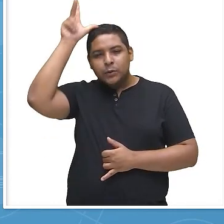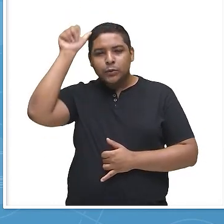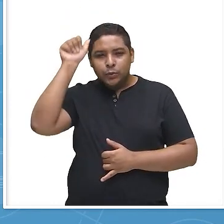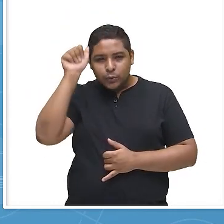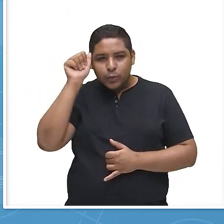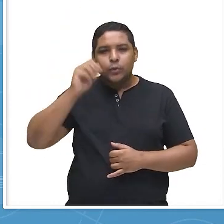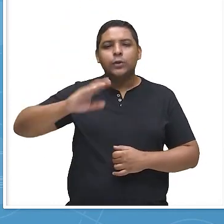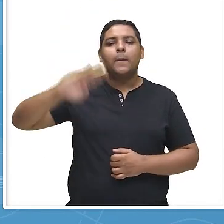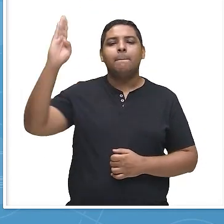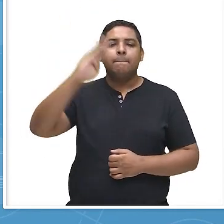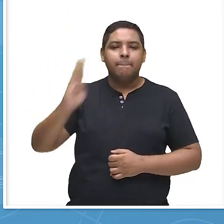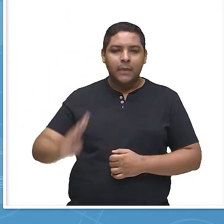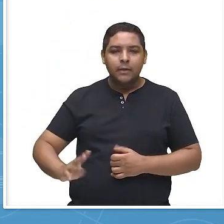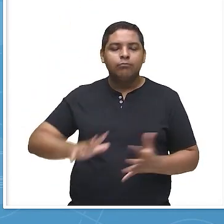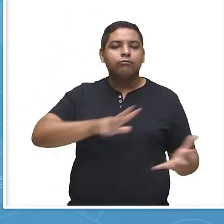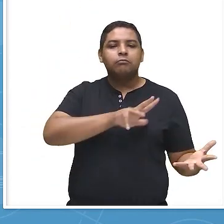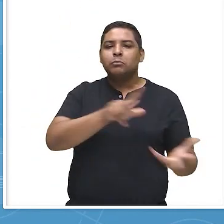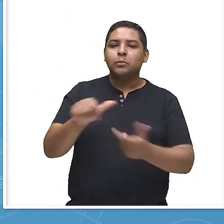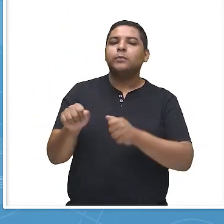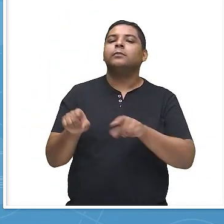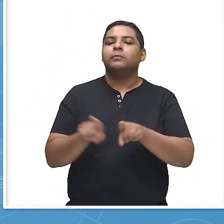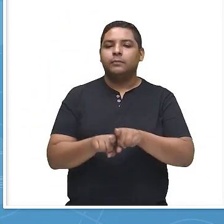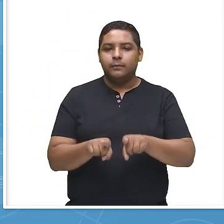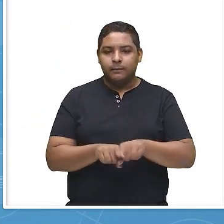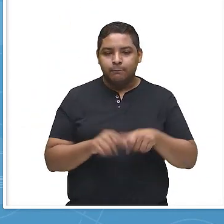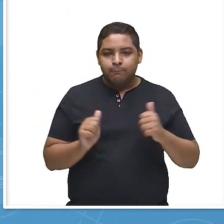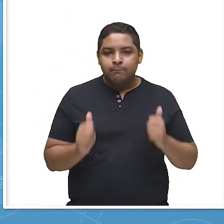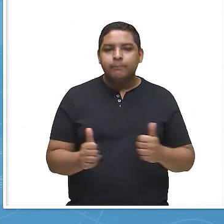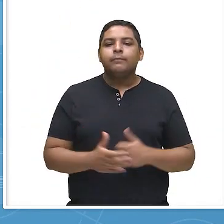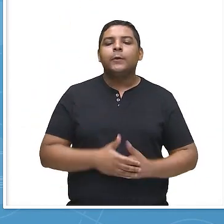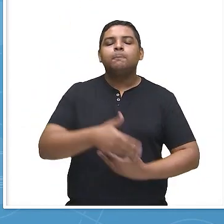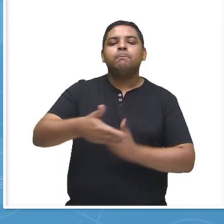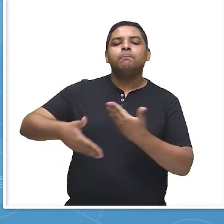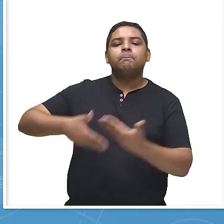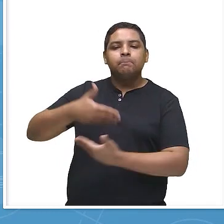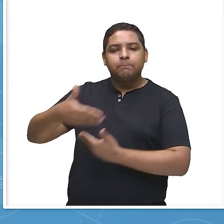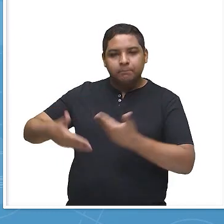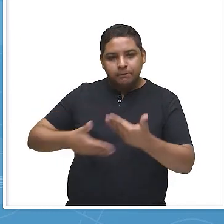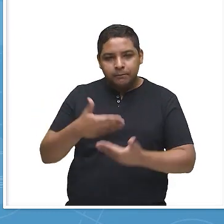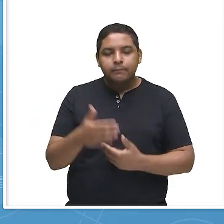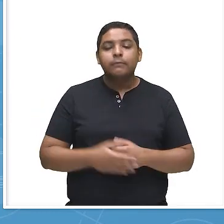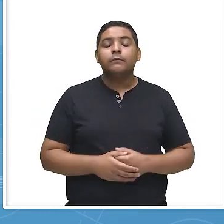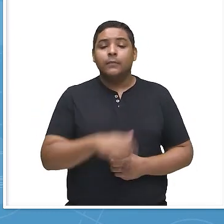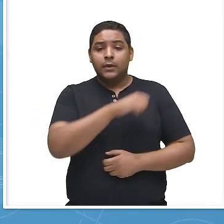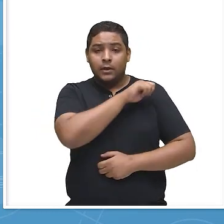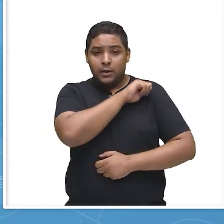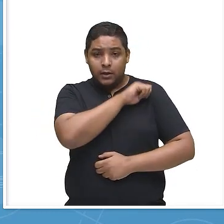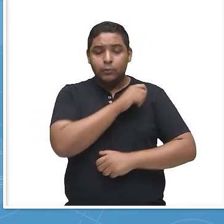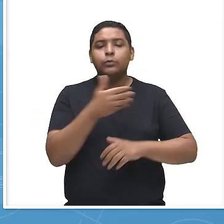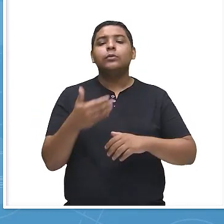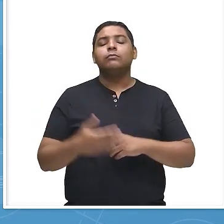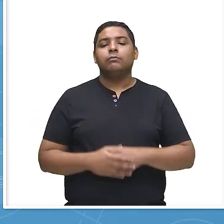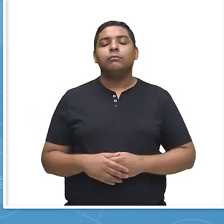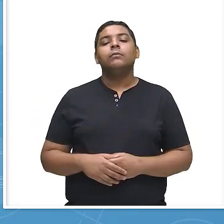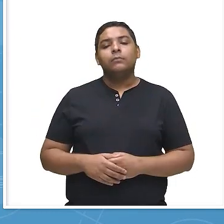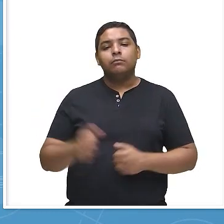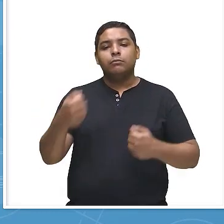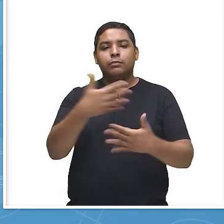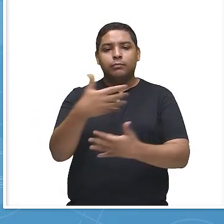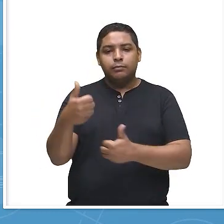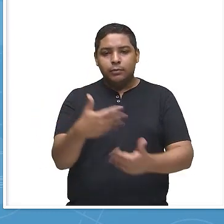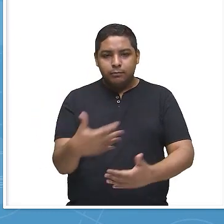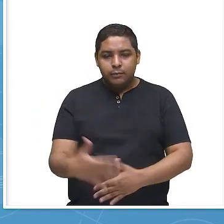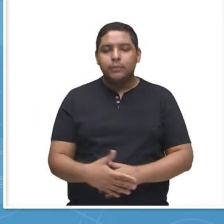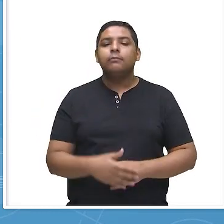e do mundo, tá? Então, na nossa interatividade, nossos alunos participaram, né? A